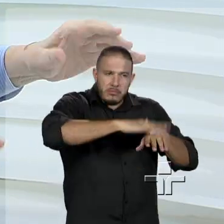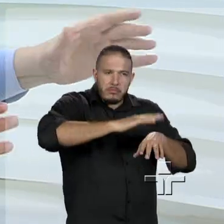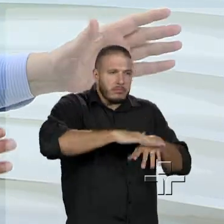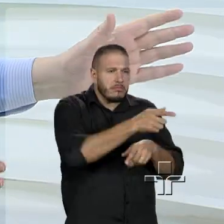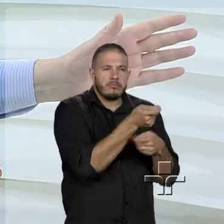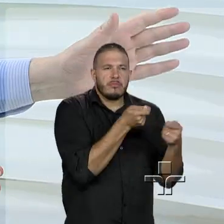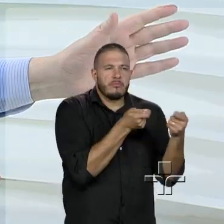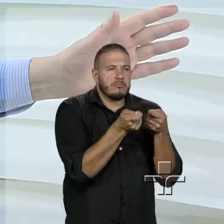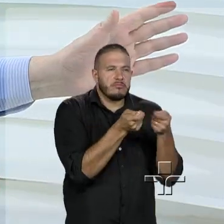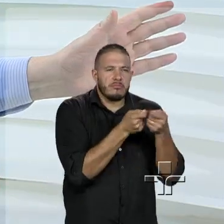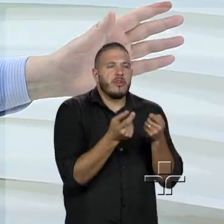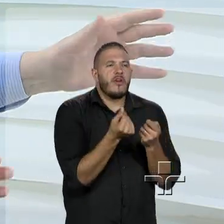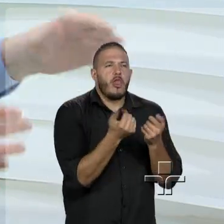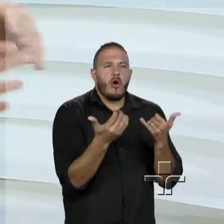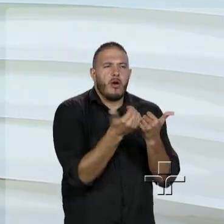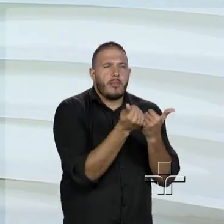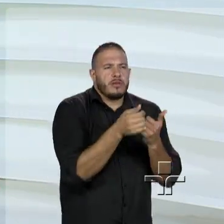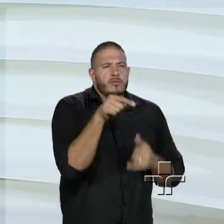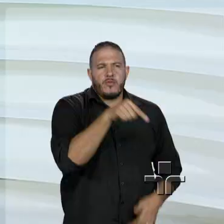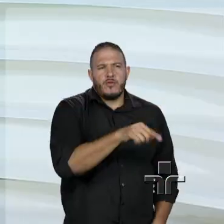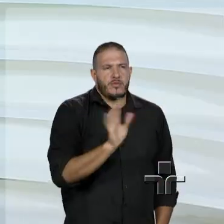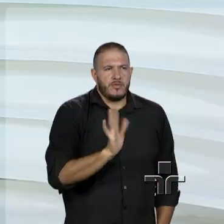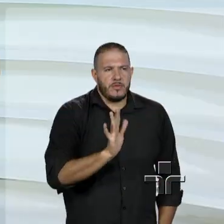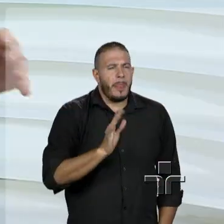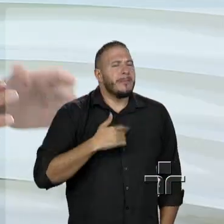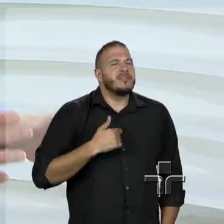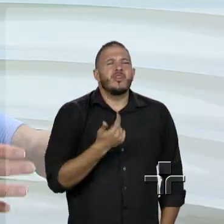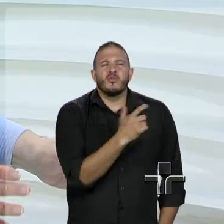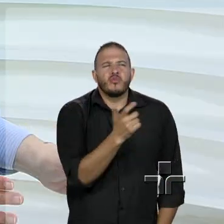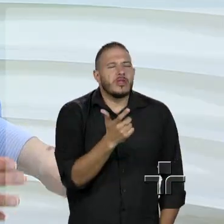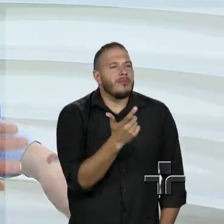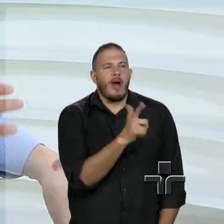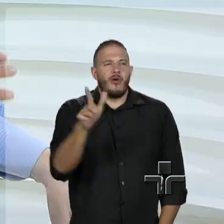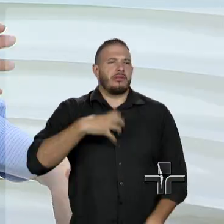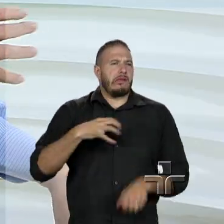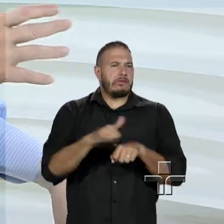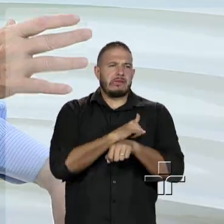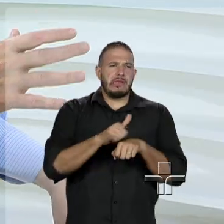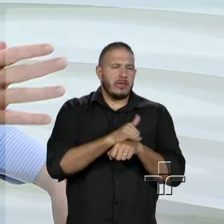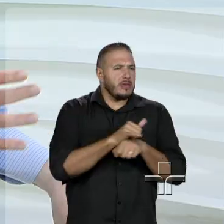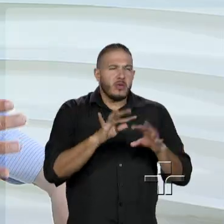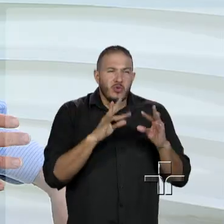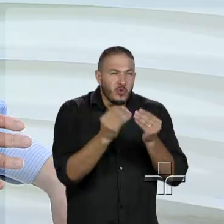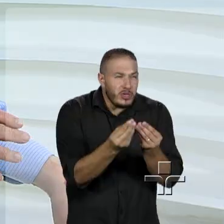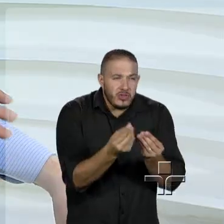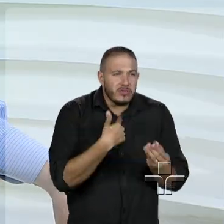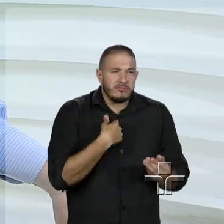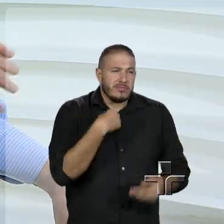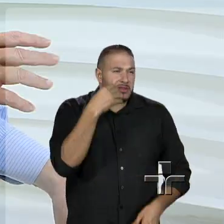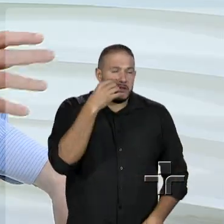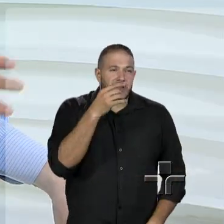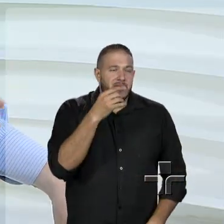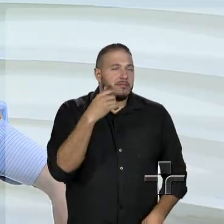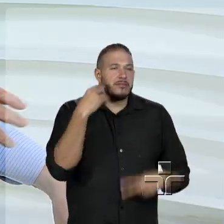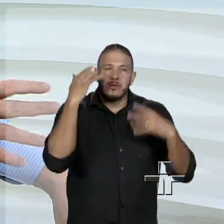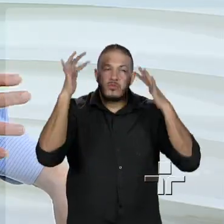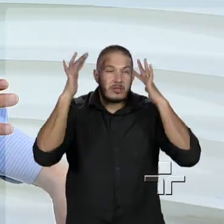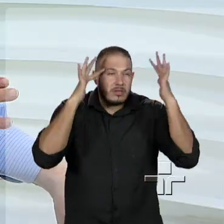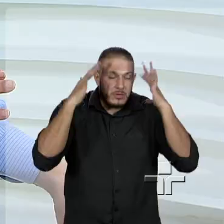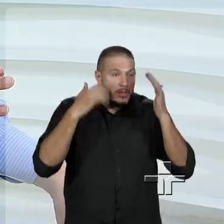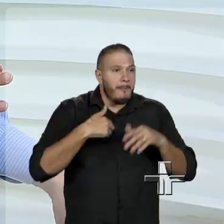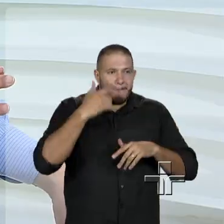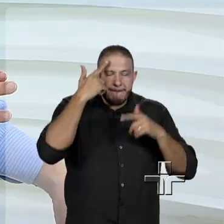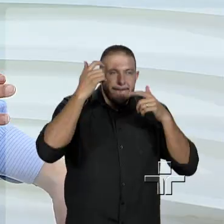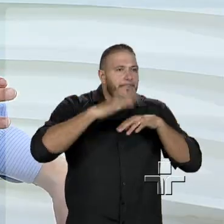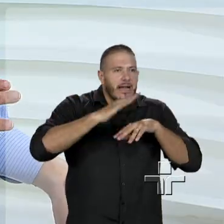pelo valor do patrimônio. Não existe nenhum outro mecanismo. Tudo isso é uma ilusão. Quanto mais eu inventar de